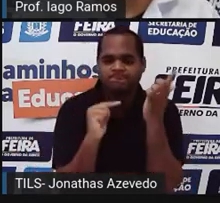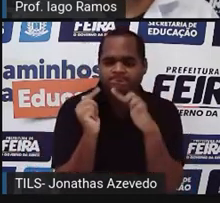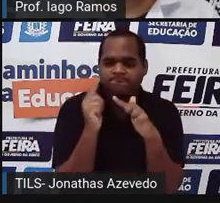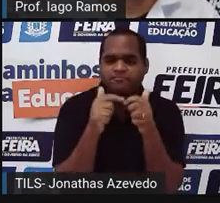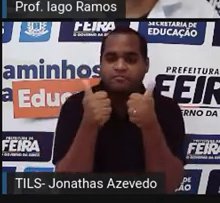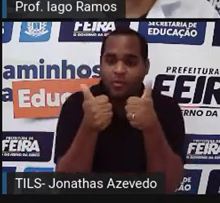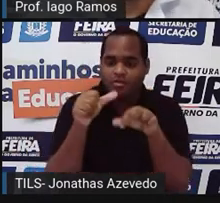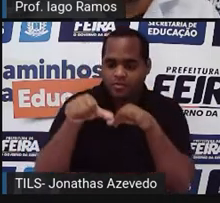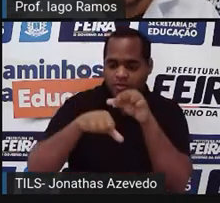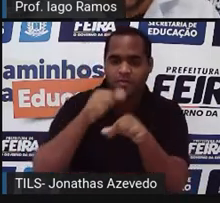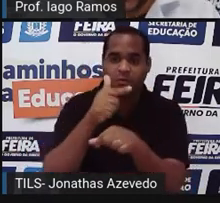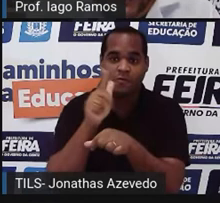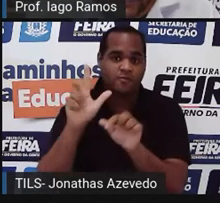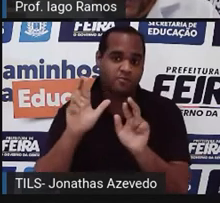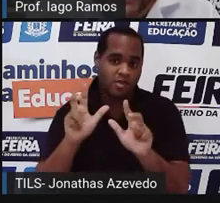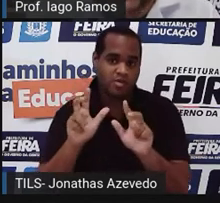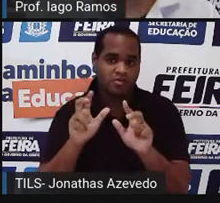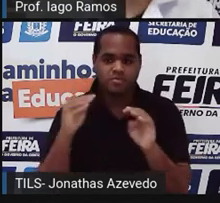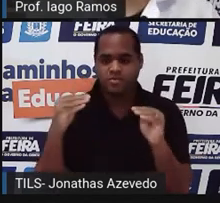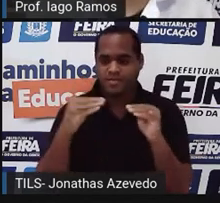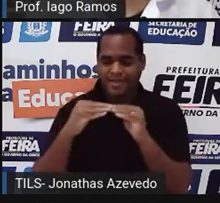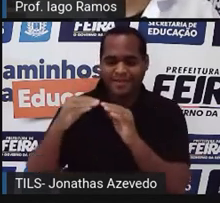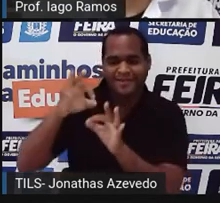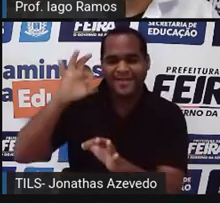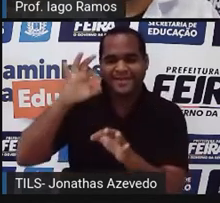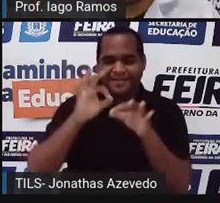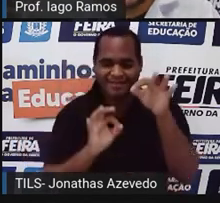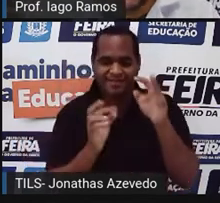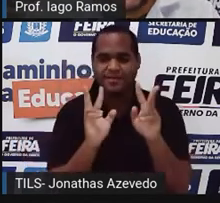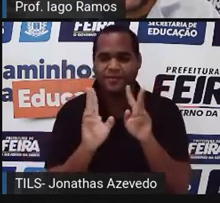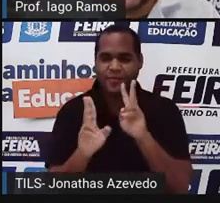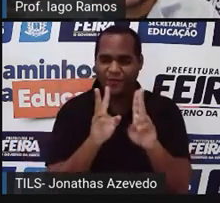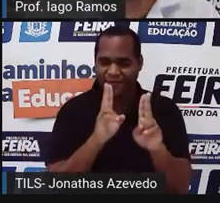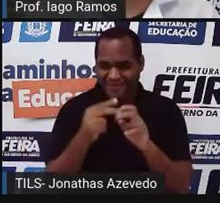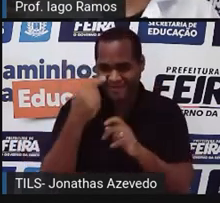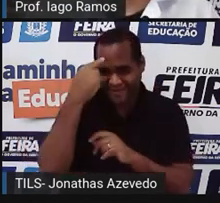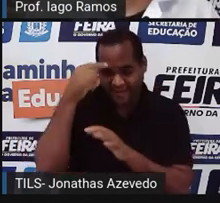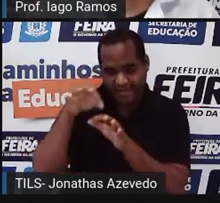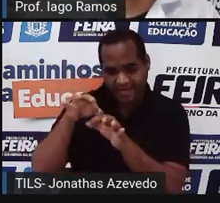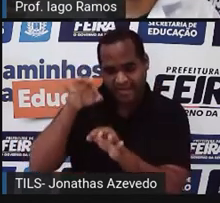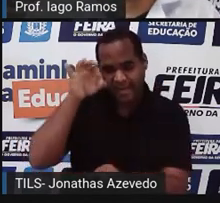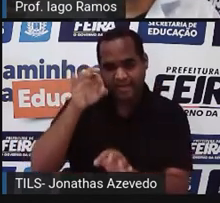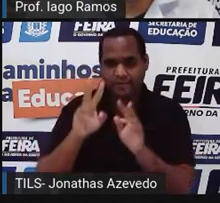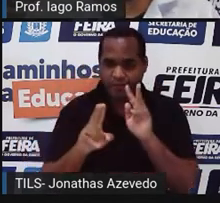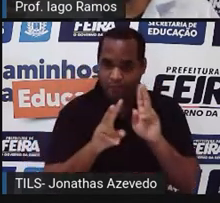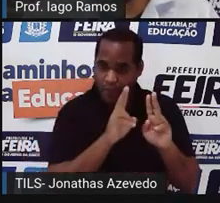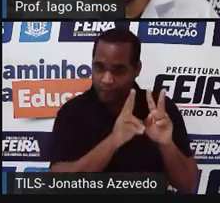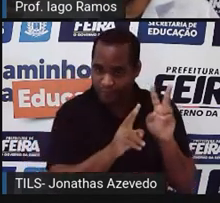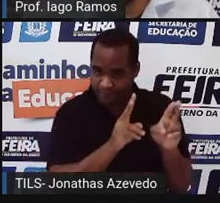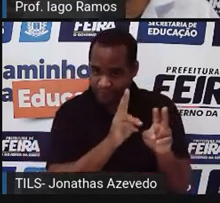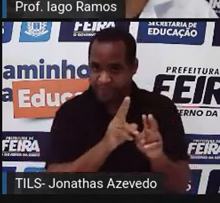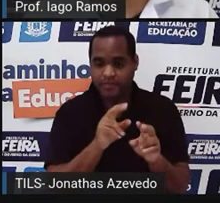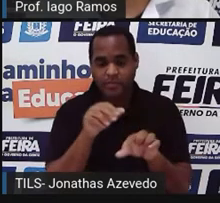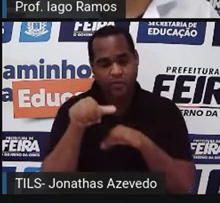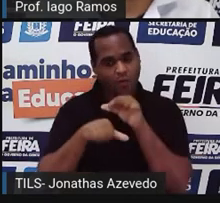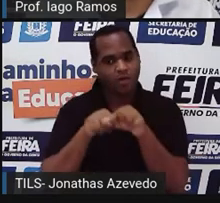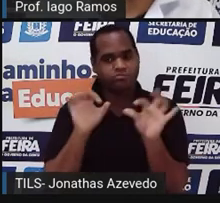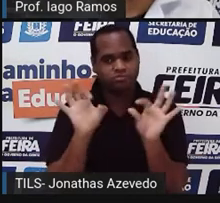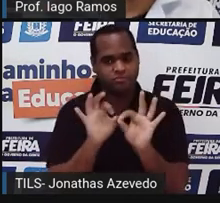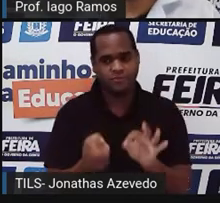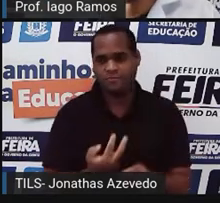outra transformação isométrica. Isométrica significa não muda as medidas da figura,